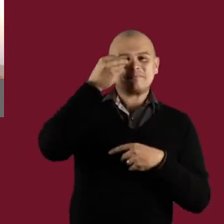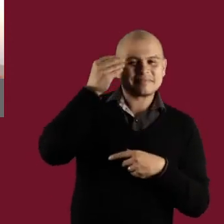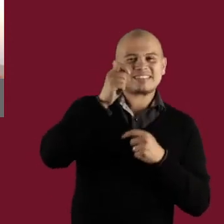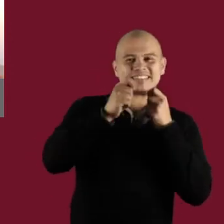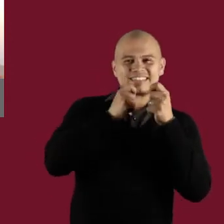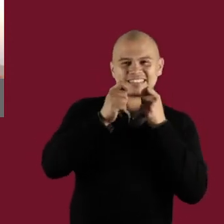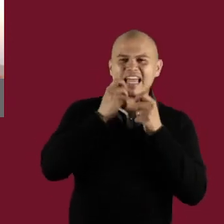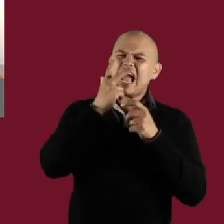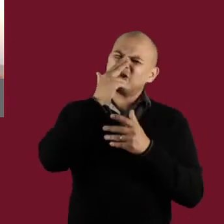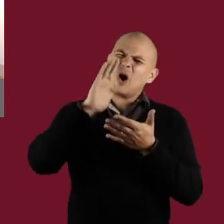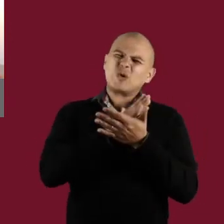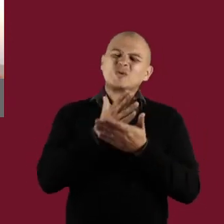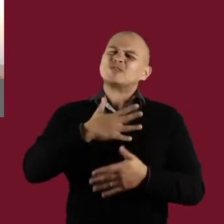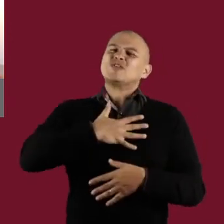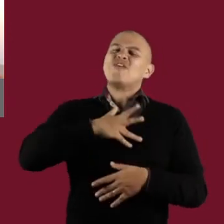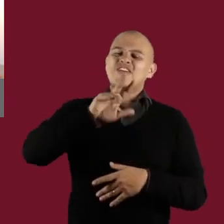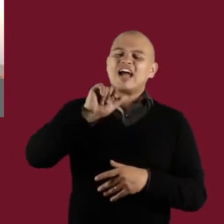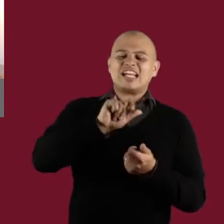mudar de profissão.